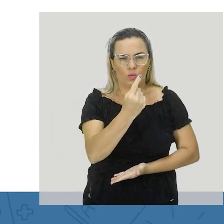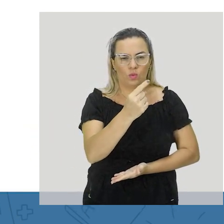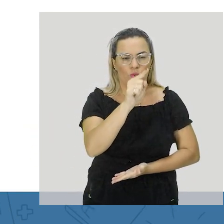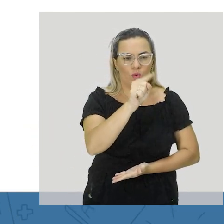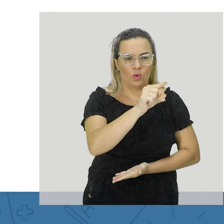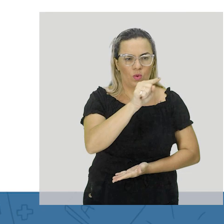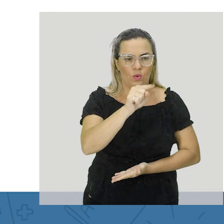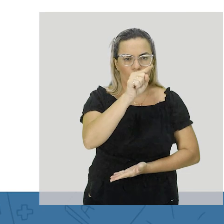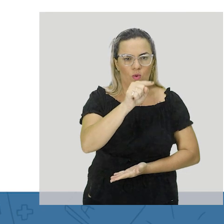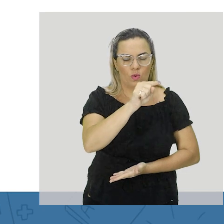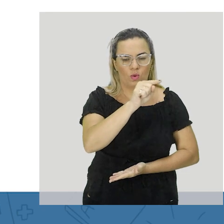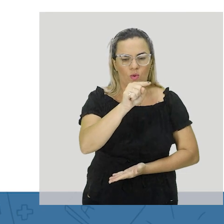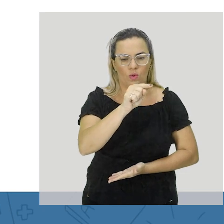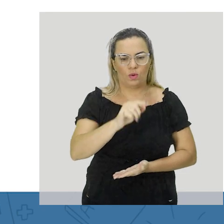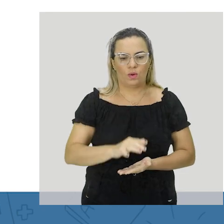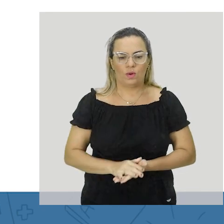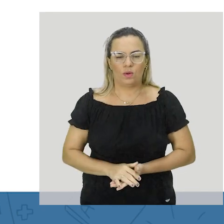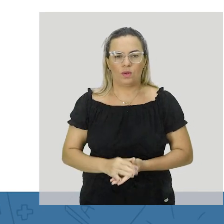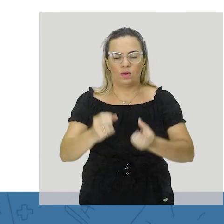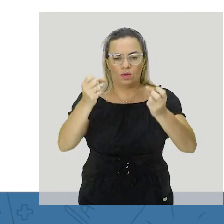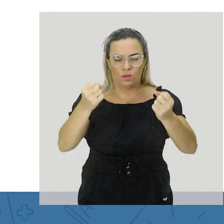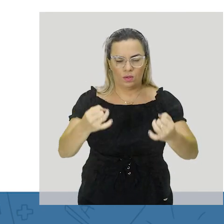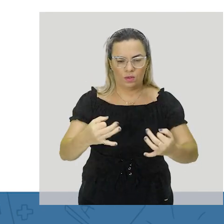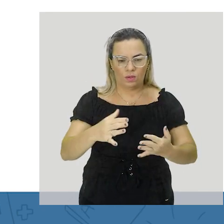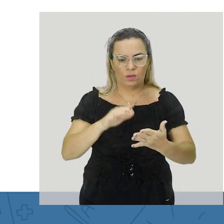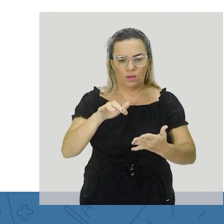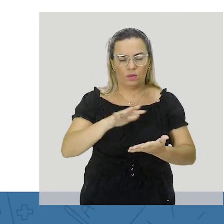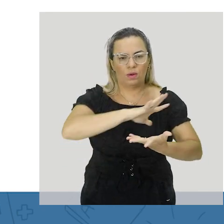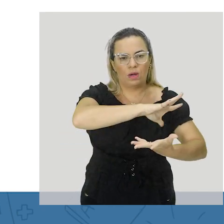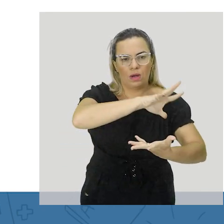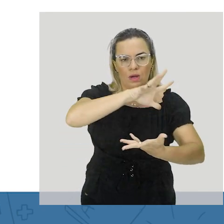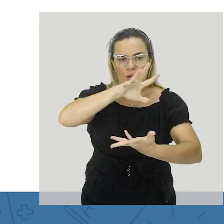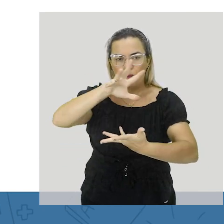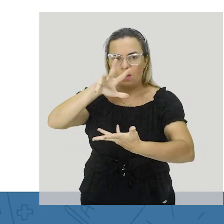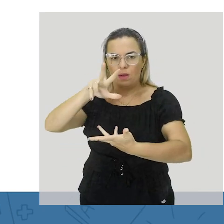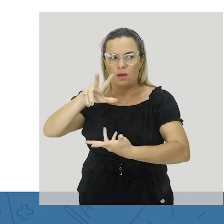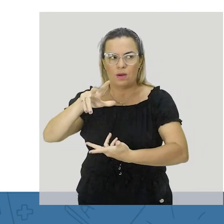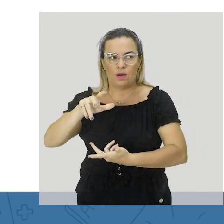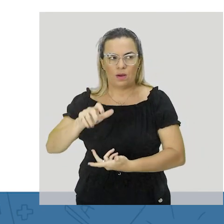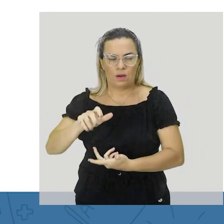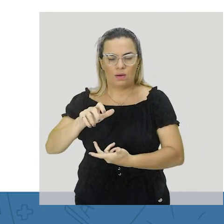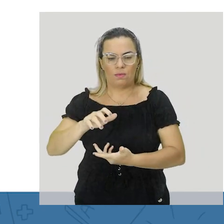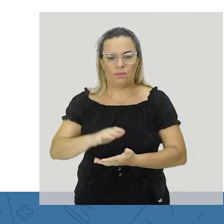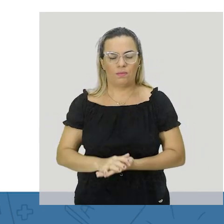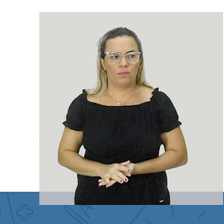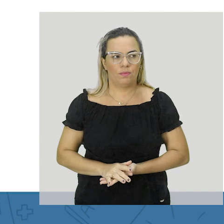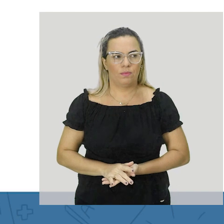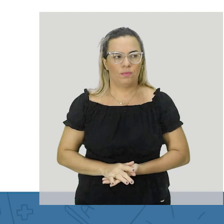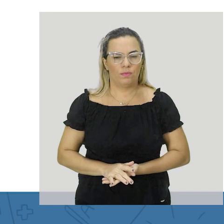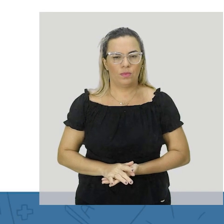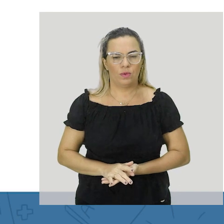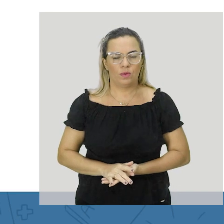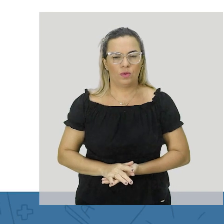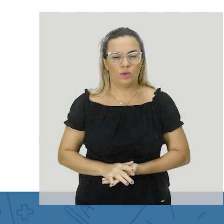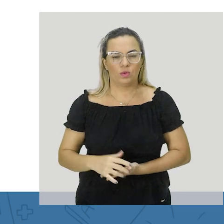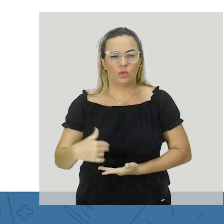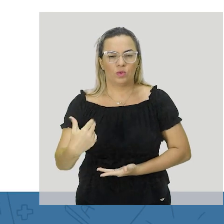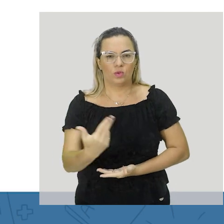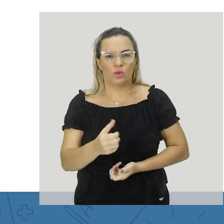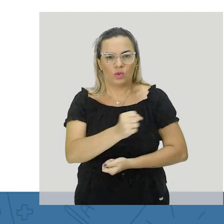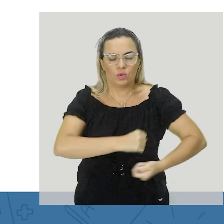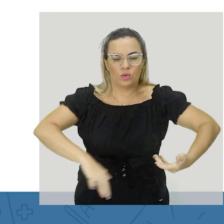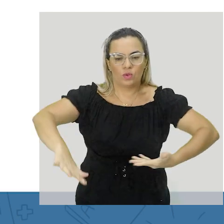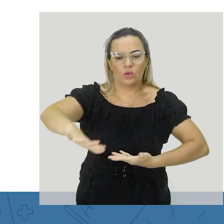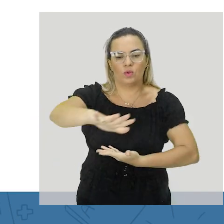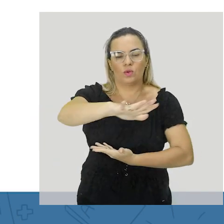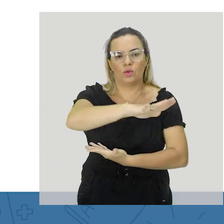asterisco, são planetas, certo? São os planetas do nosso sistema solar,